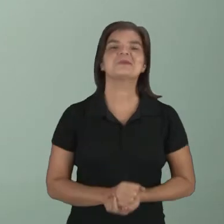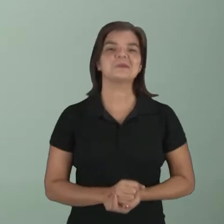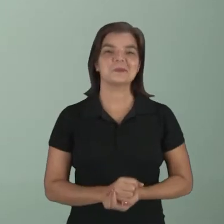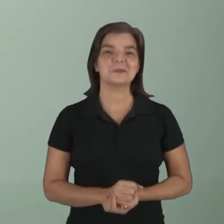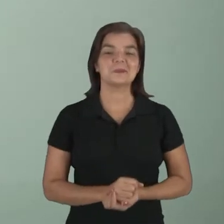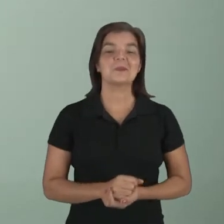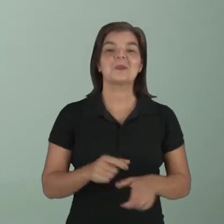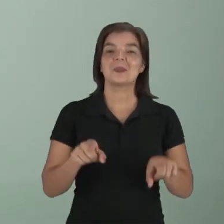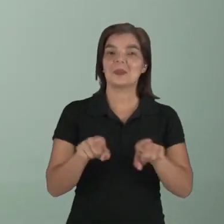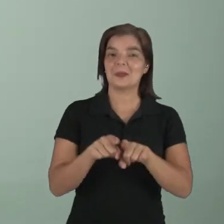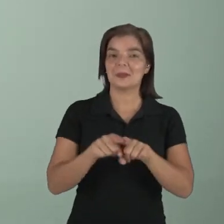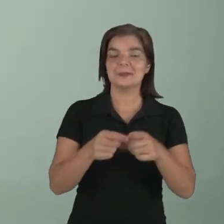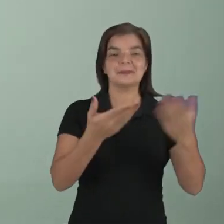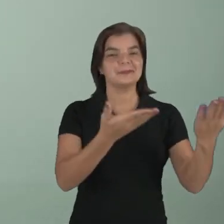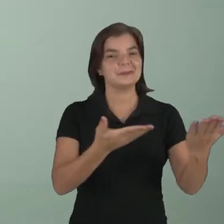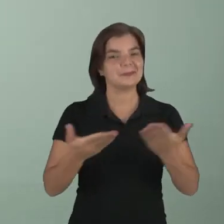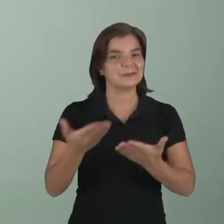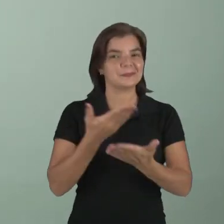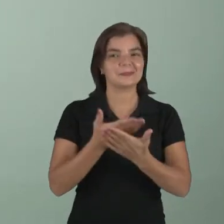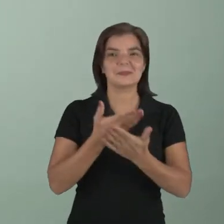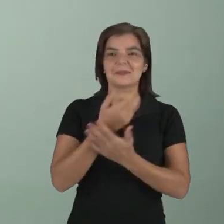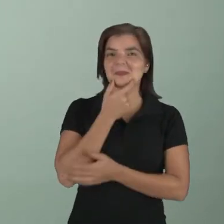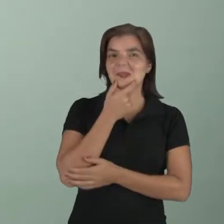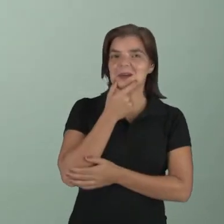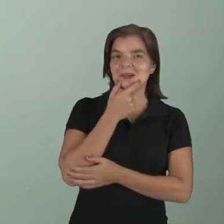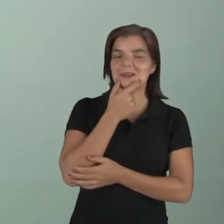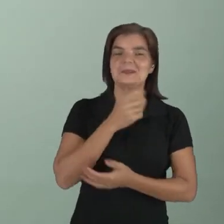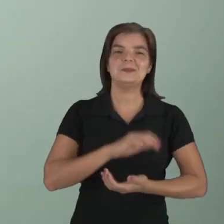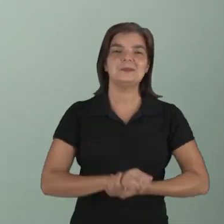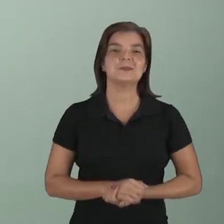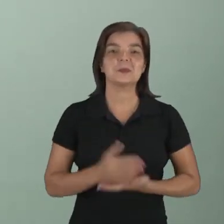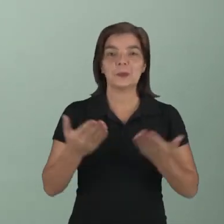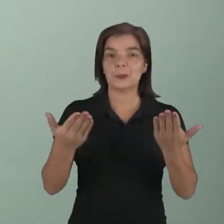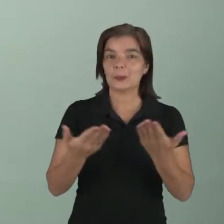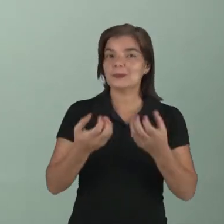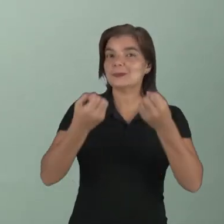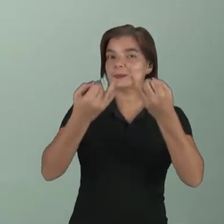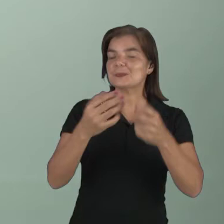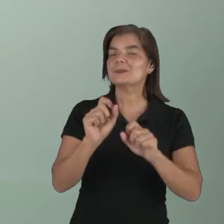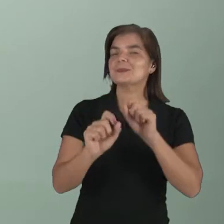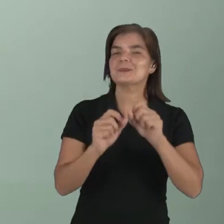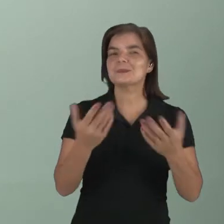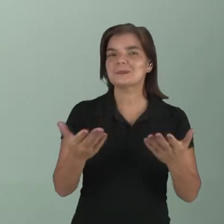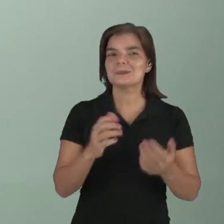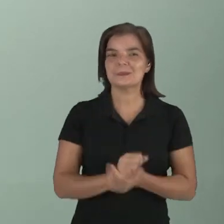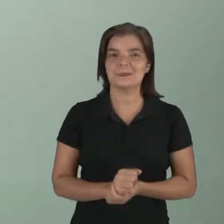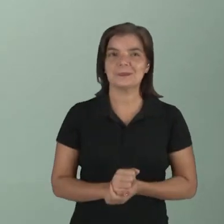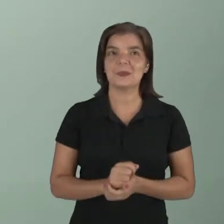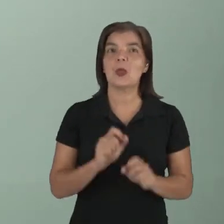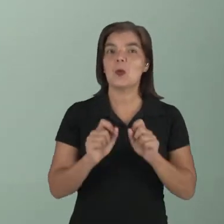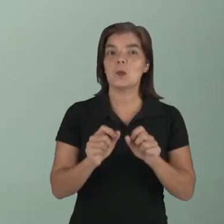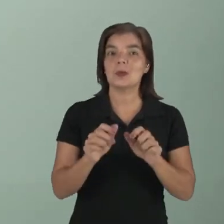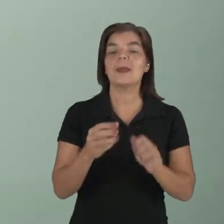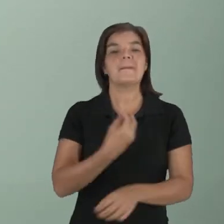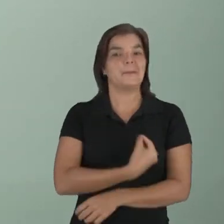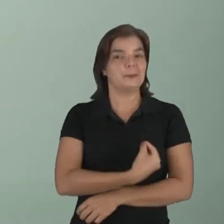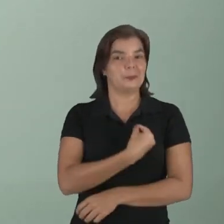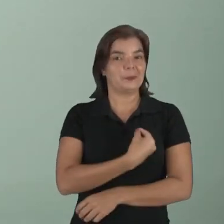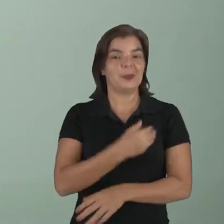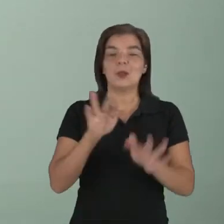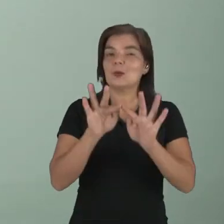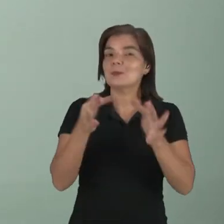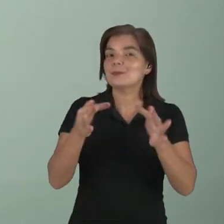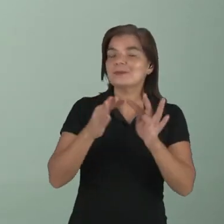bem. Meu nome é Jaqueline e sejam bem-vindos à nossa aula de inglês. Hoje nós vamos falar um pouquinho sobre Simple Past. Vamos falar um pouquinho